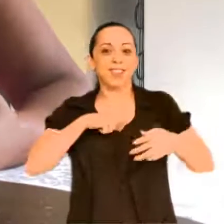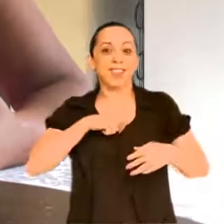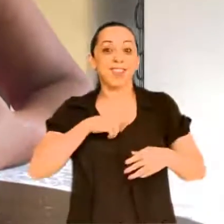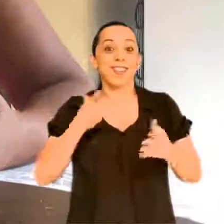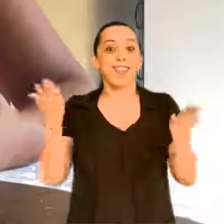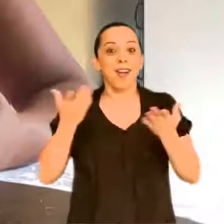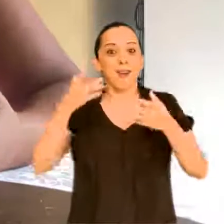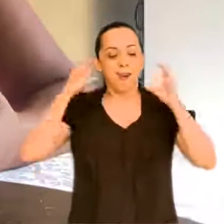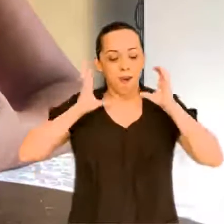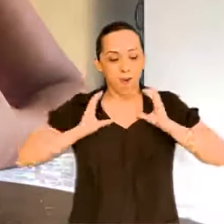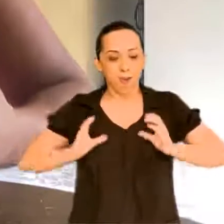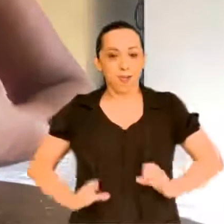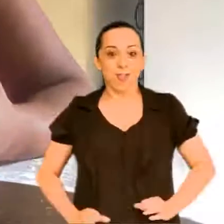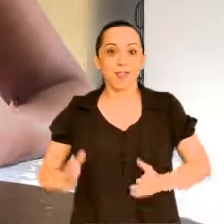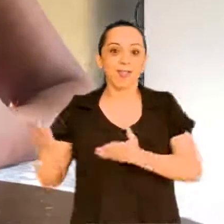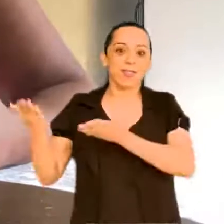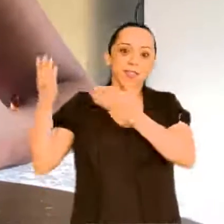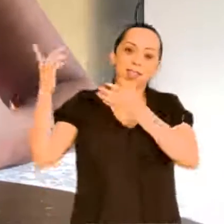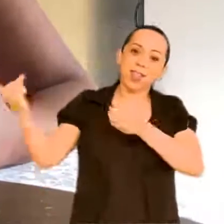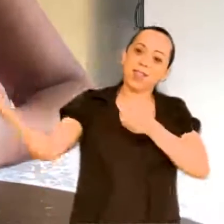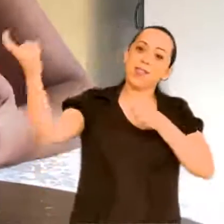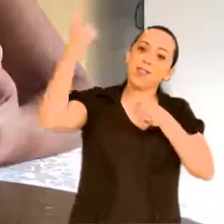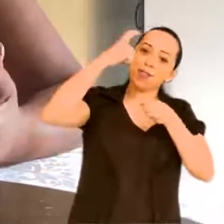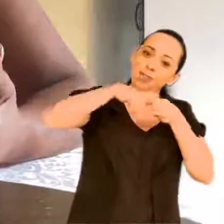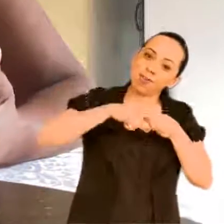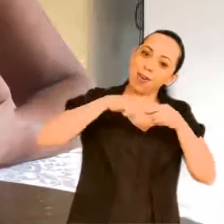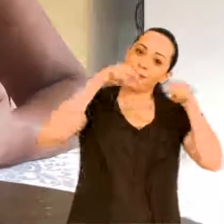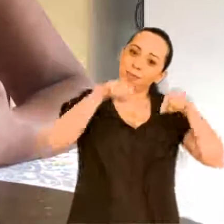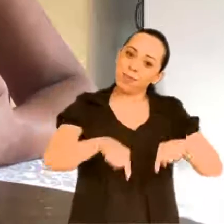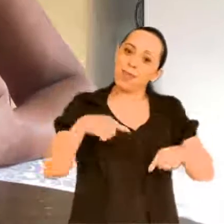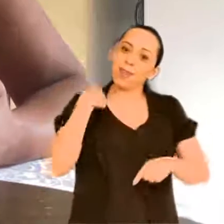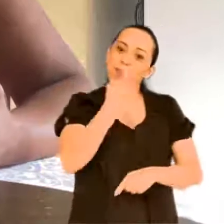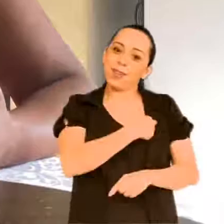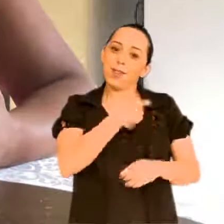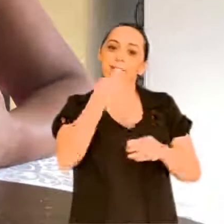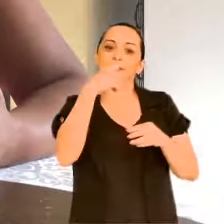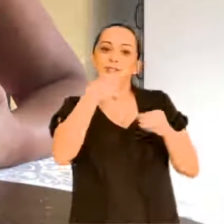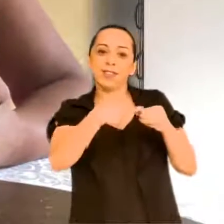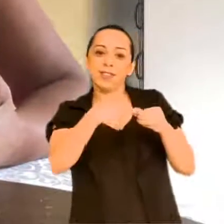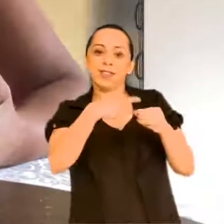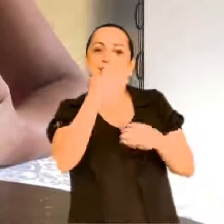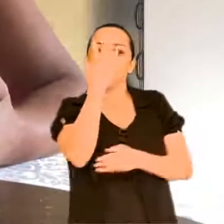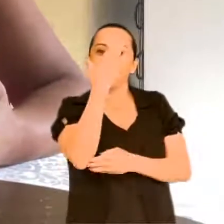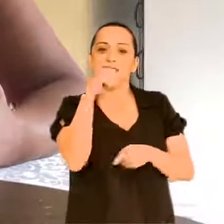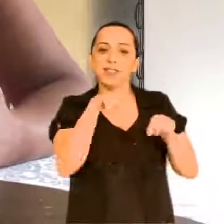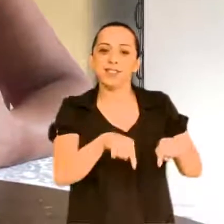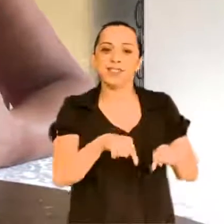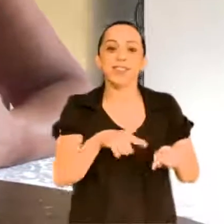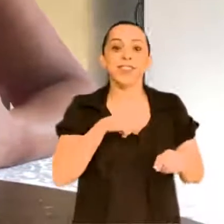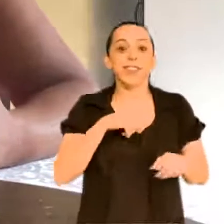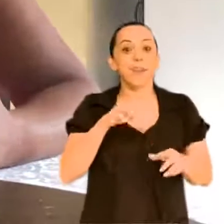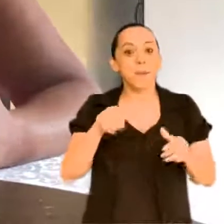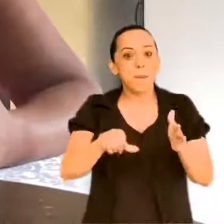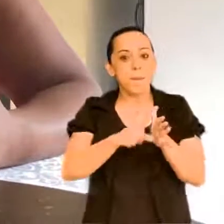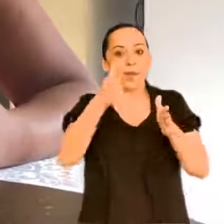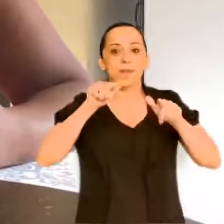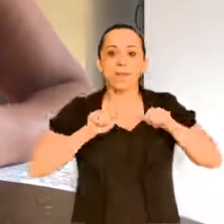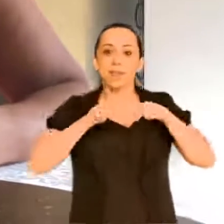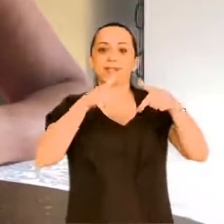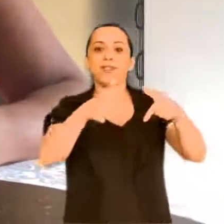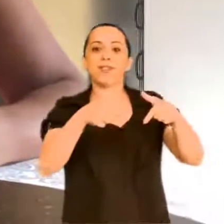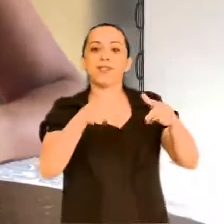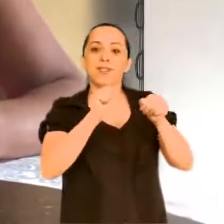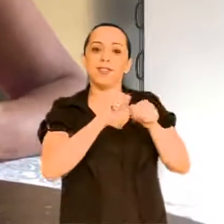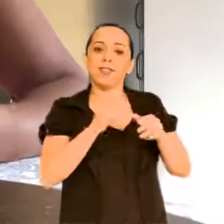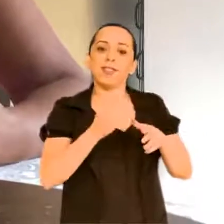consciência política de cidadania é tão grande que esses meninos, essas meninas retornam para a nossa cidade e uma